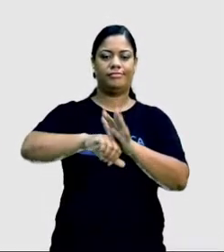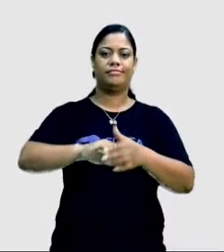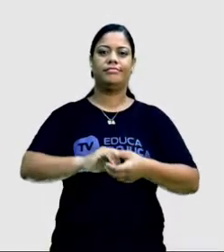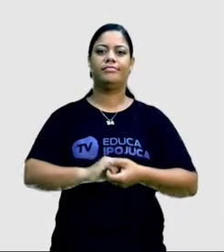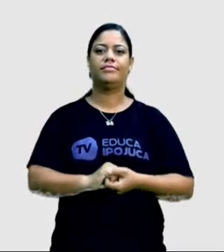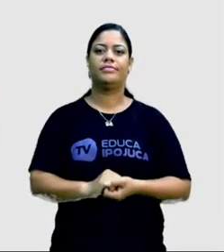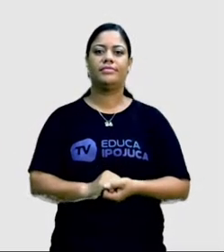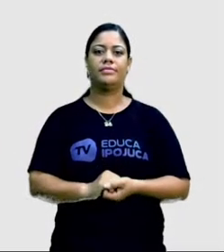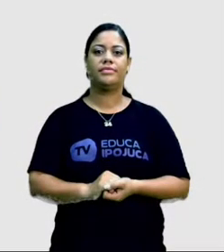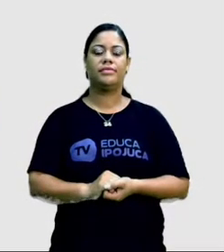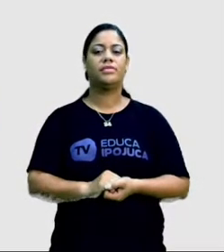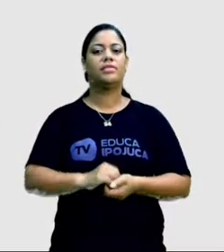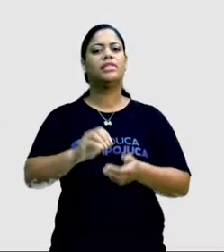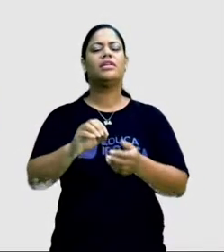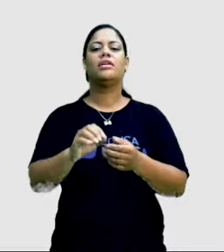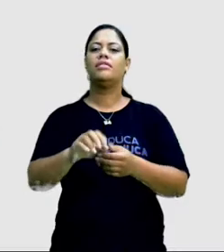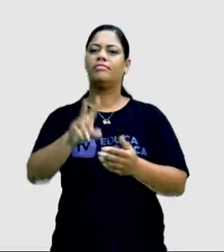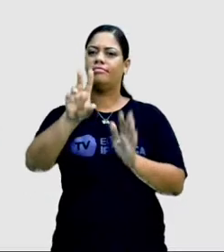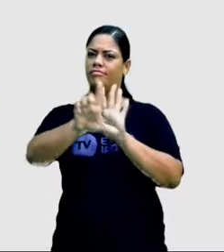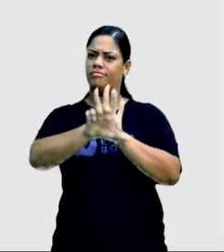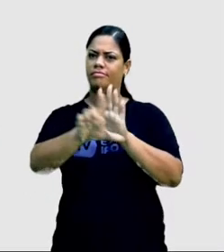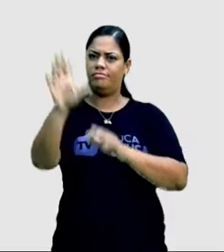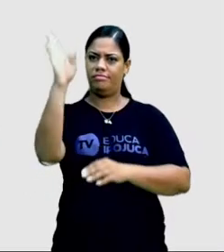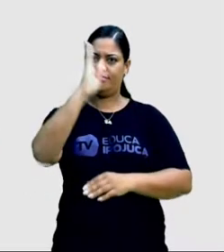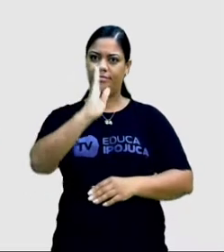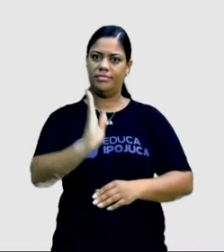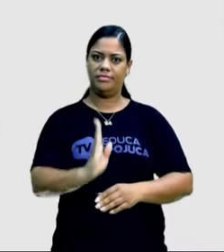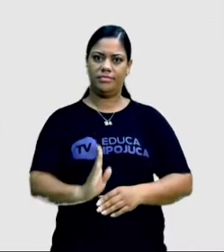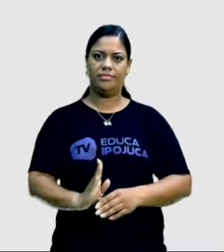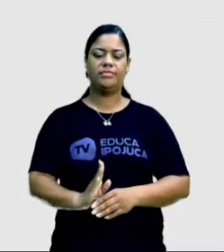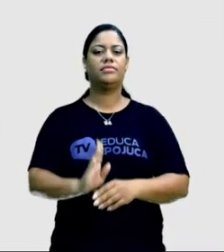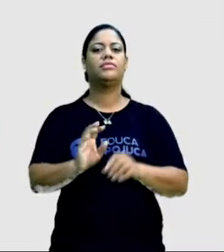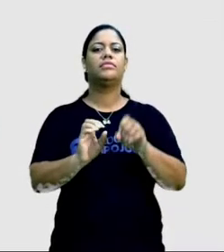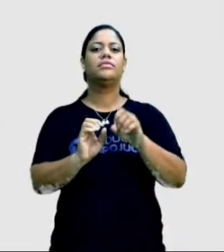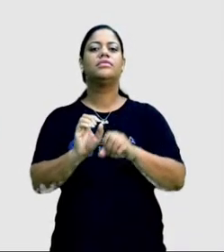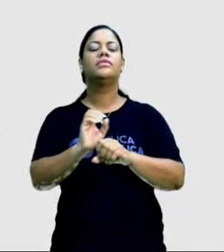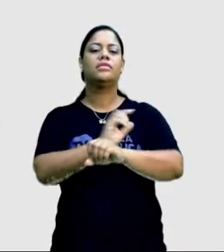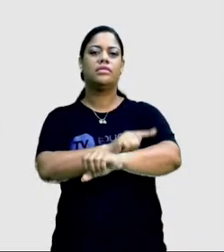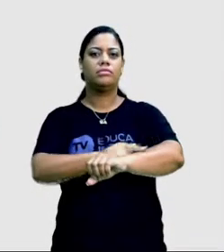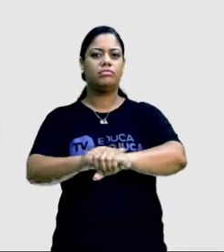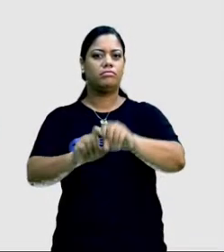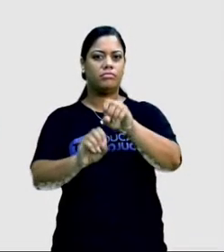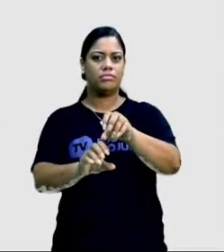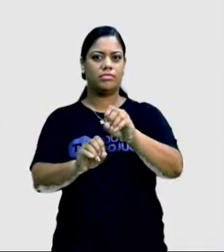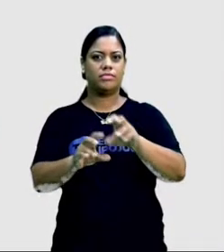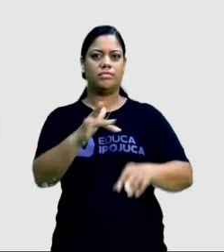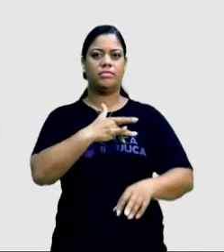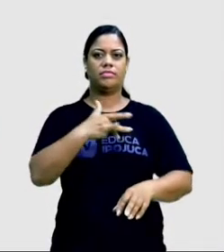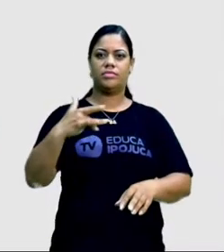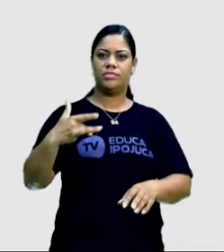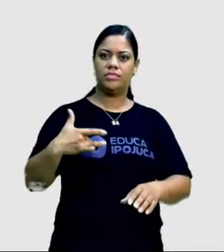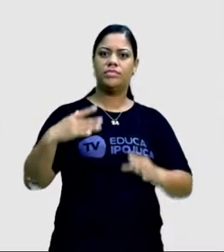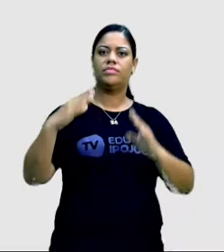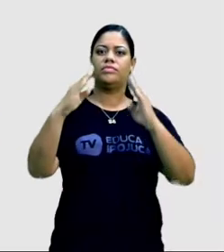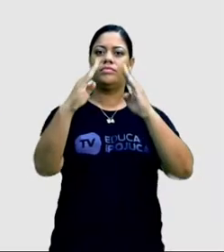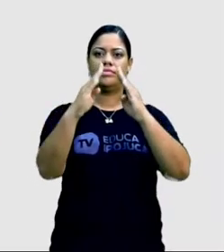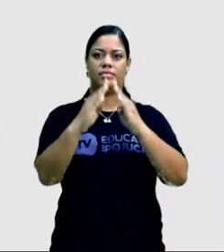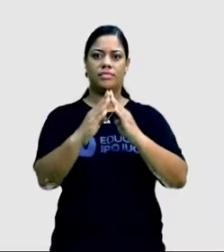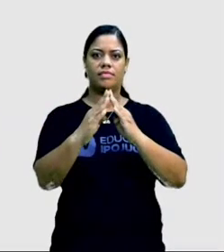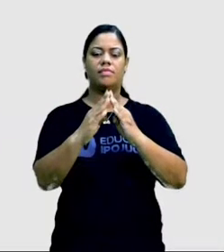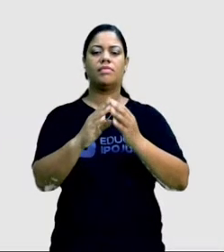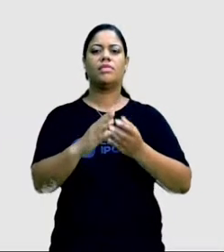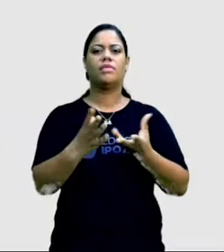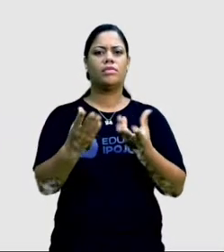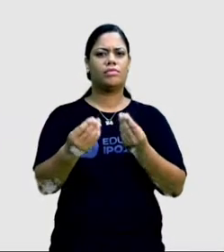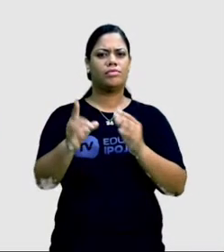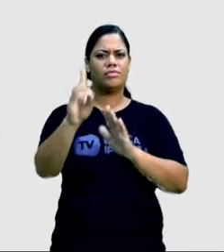A Constituição brasileira assegura já os direitos fundamentais, como educação, saúde, moradia. Com isso,